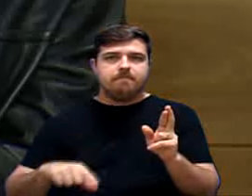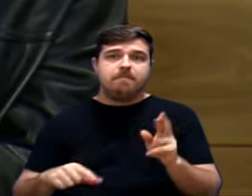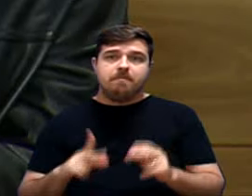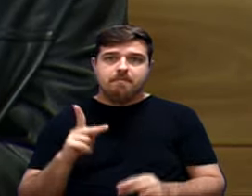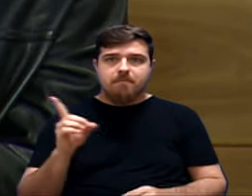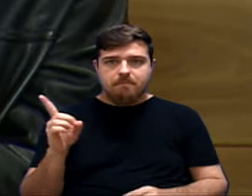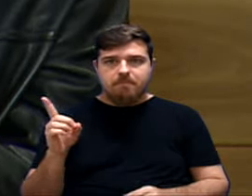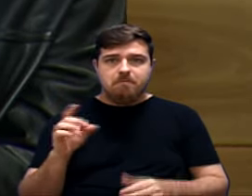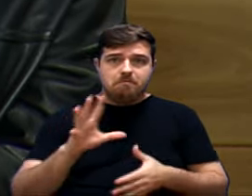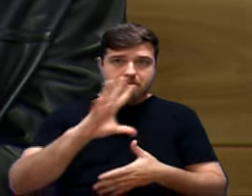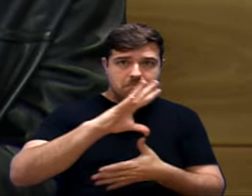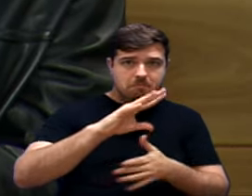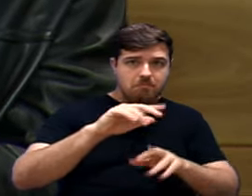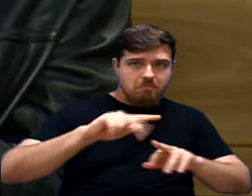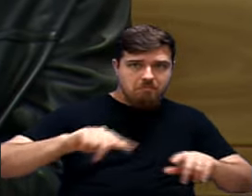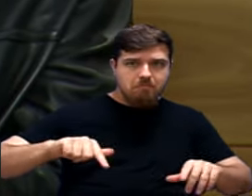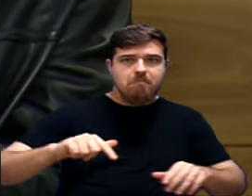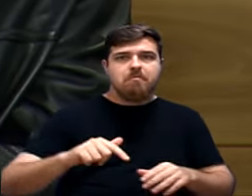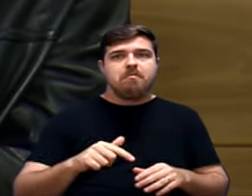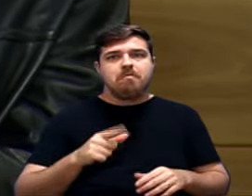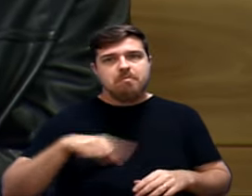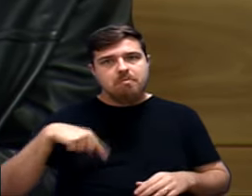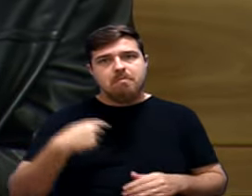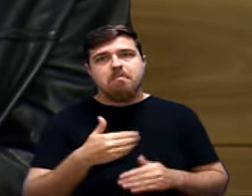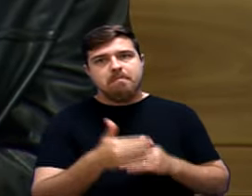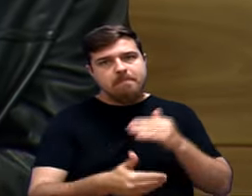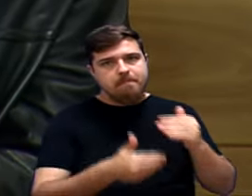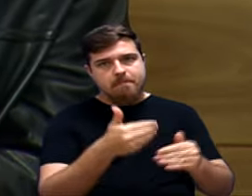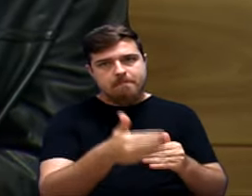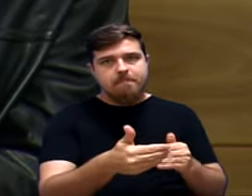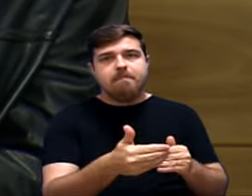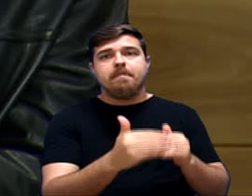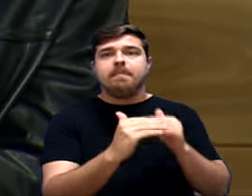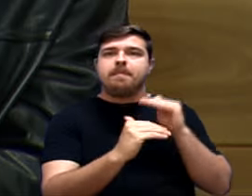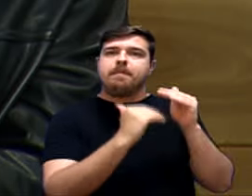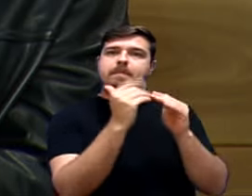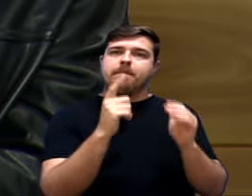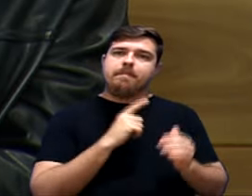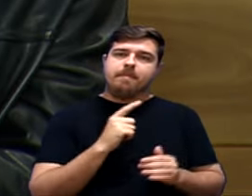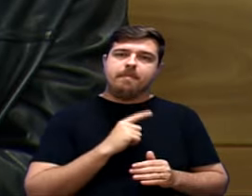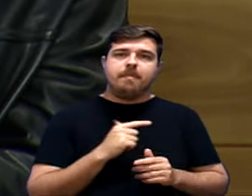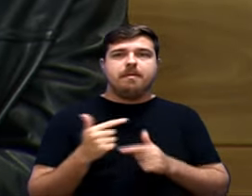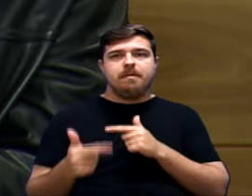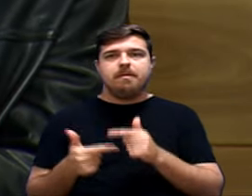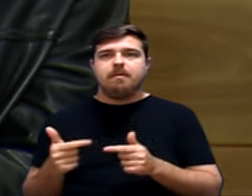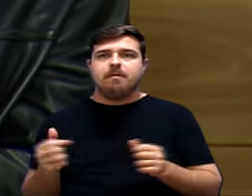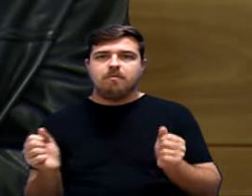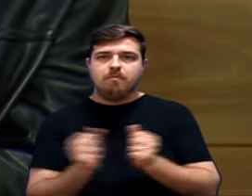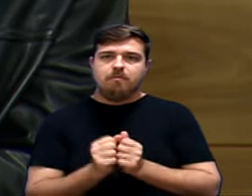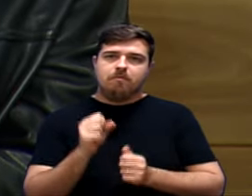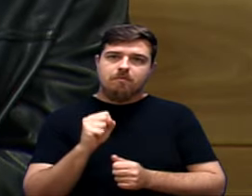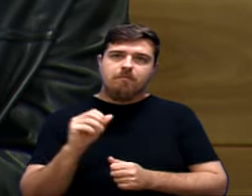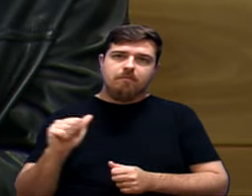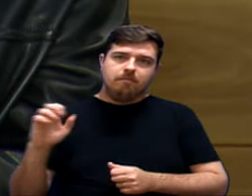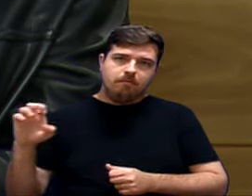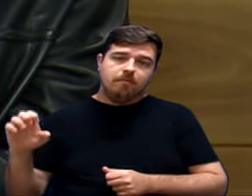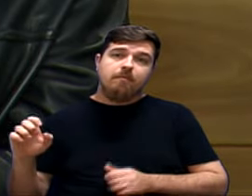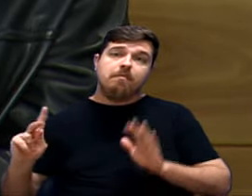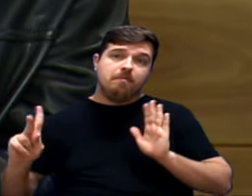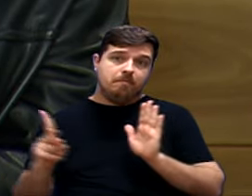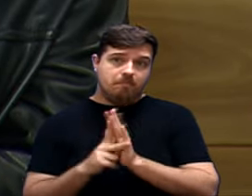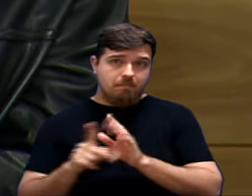diretor de macrodrenagem que está em em em evolução né que está sendo trabalhado lá pelo sai a ideia a próprio